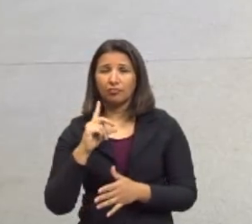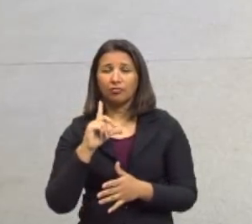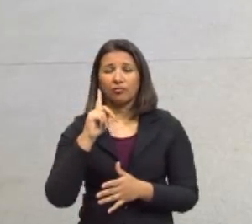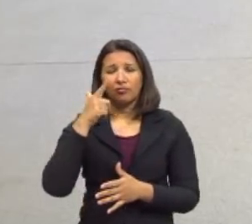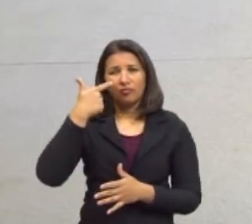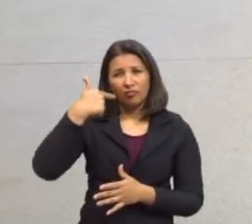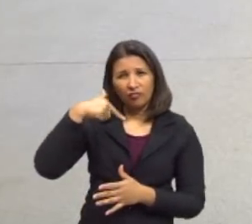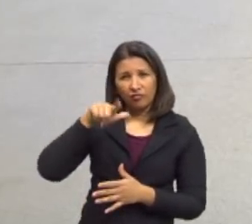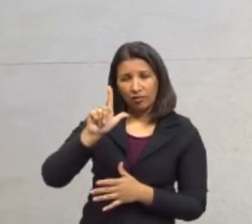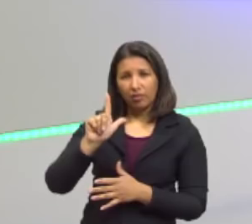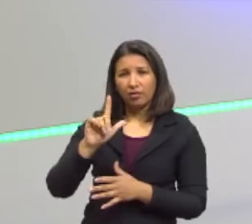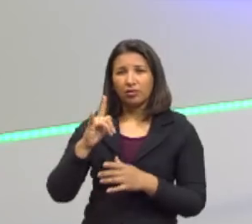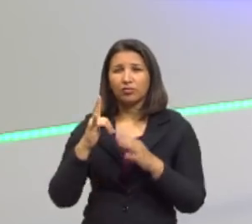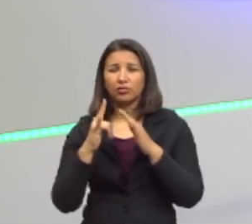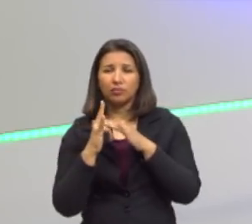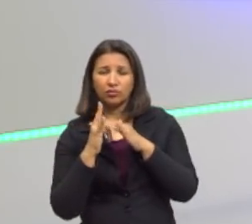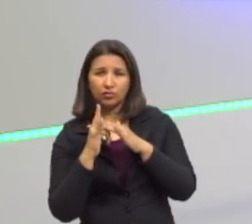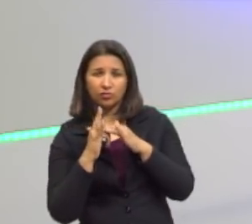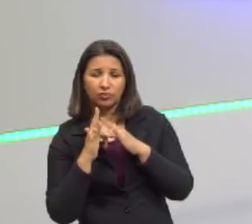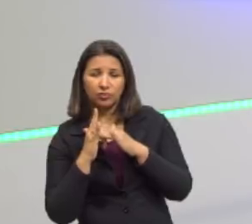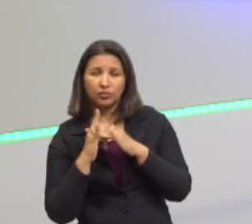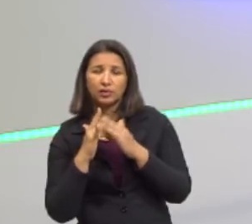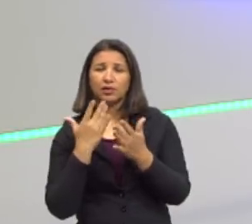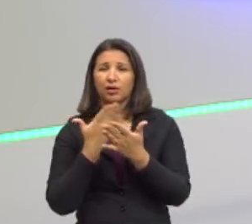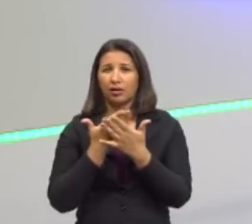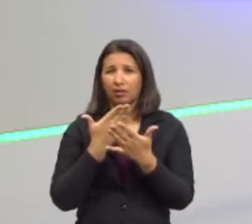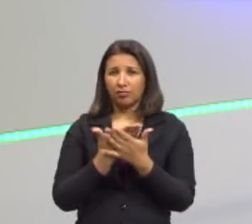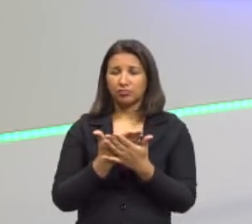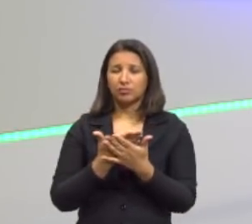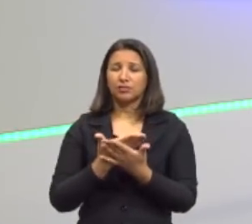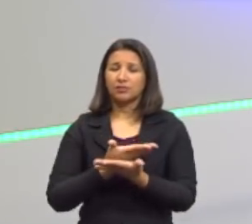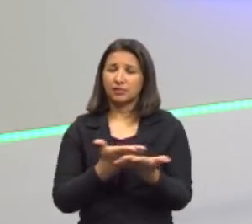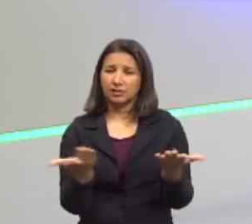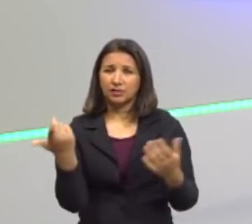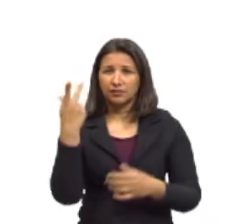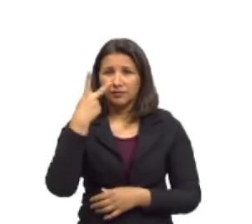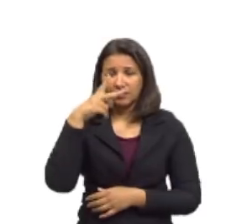YouTube, na TV Seduc, vai estar lá a aulinha para vocês revisarem.